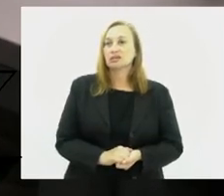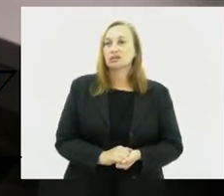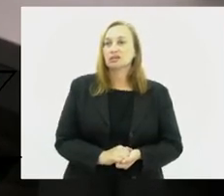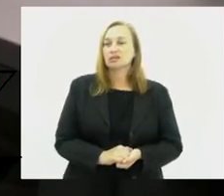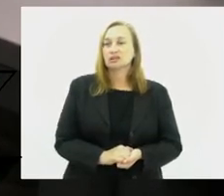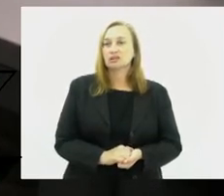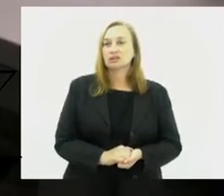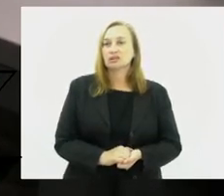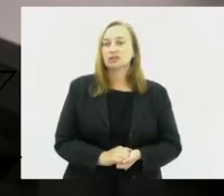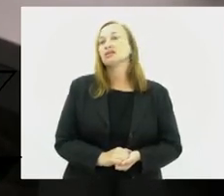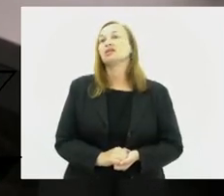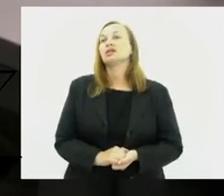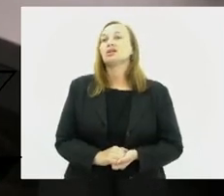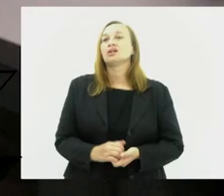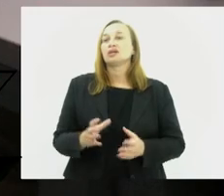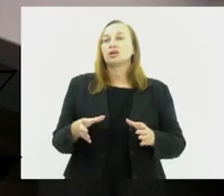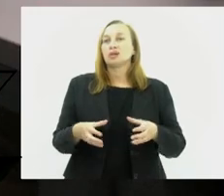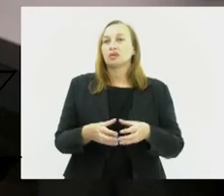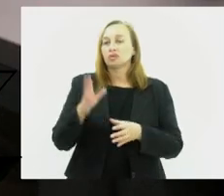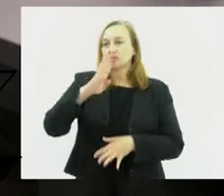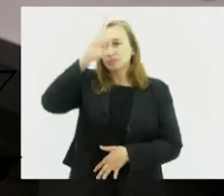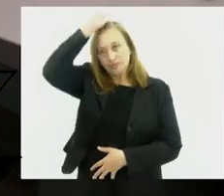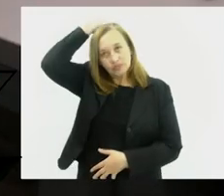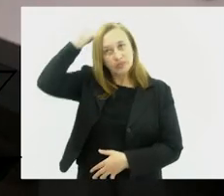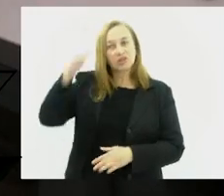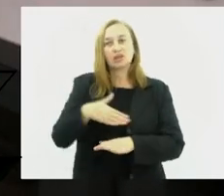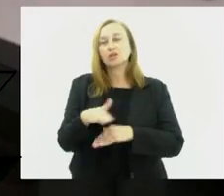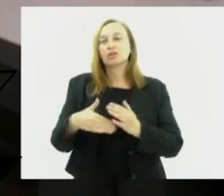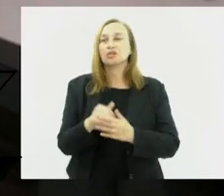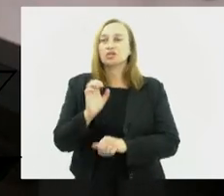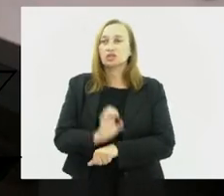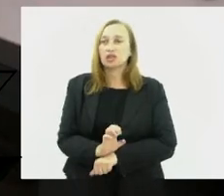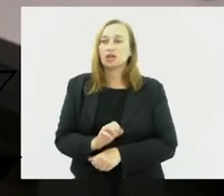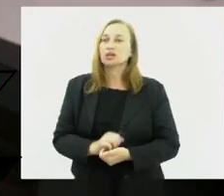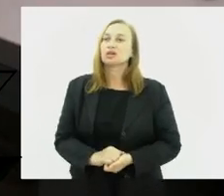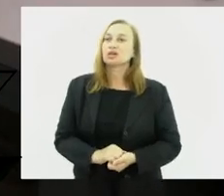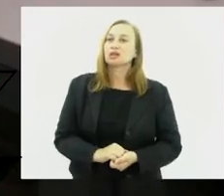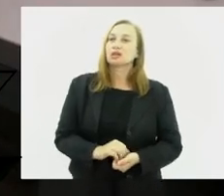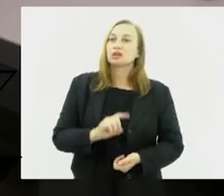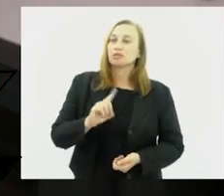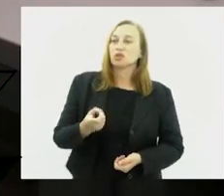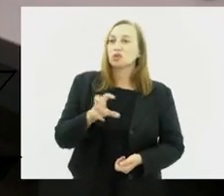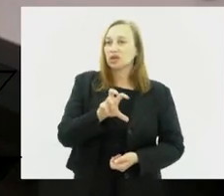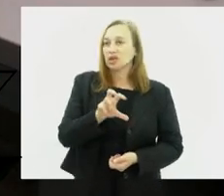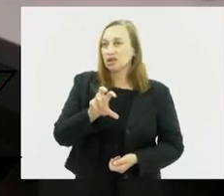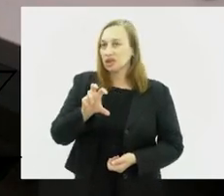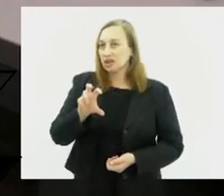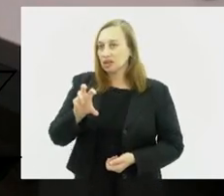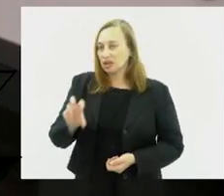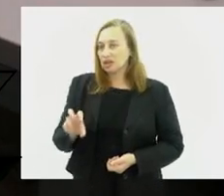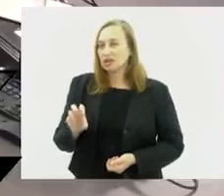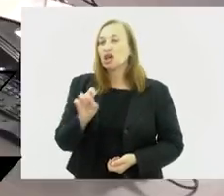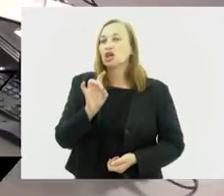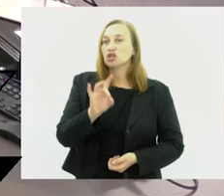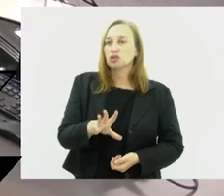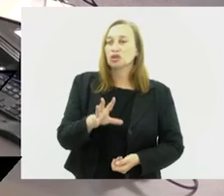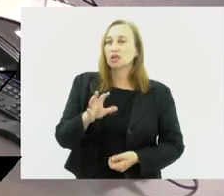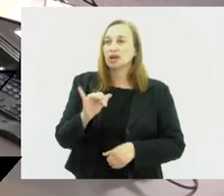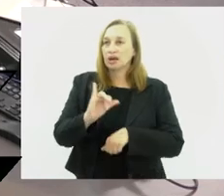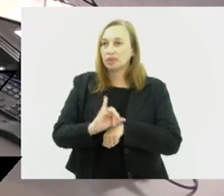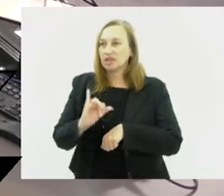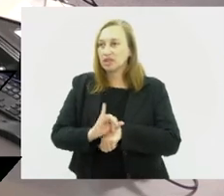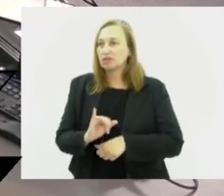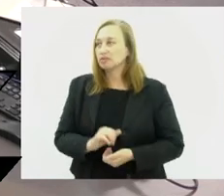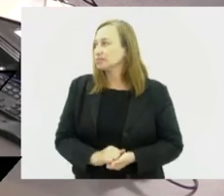1.888 atendimentos pelo Corpo de Bombeiros em todo o Estado. 1.015 só na capital. Uma boa tarde a todos.